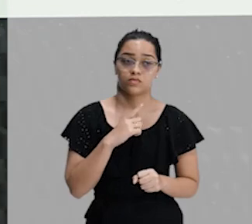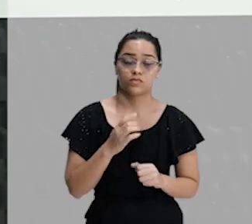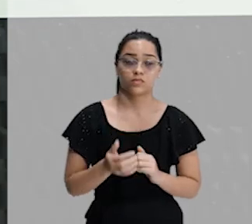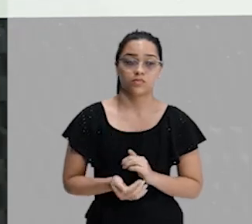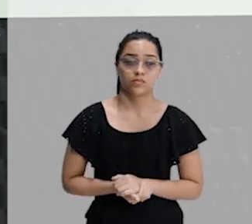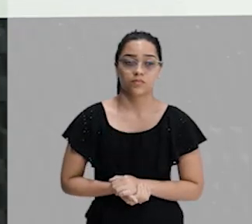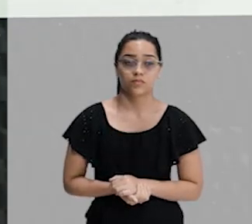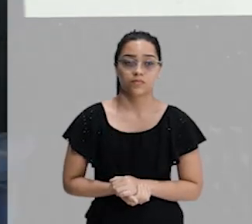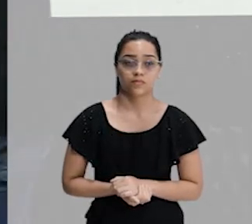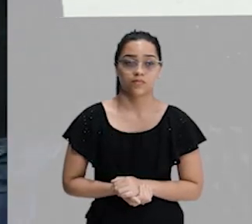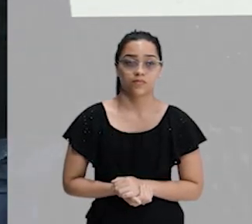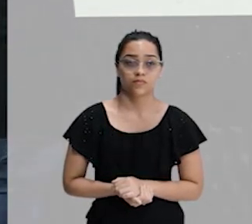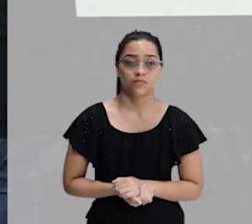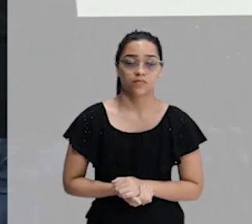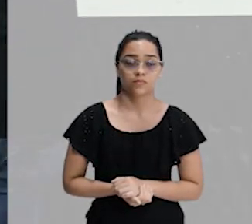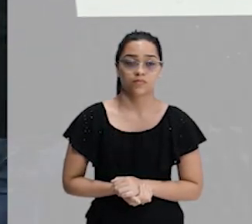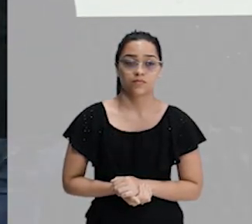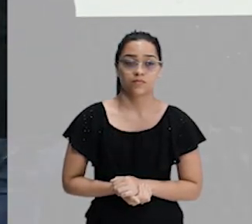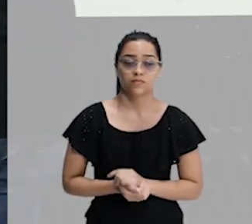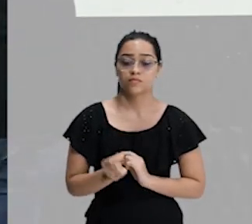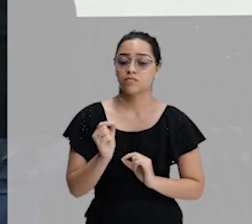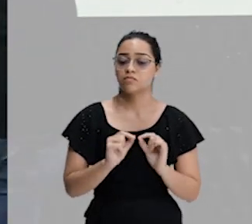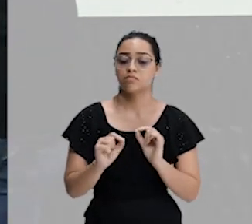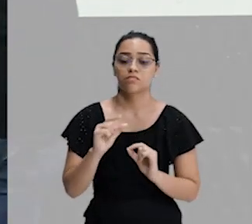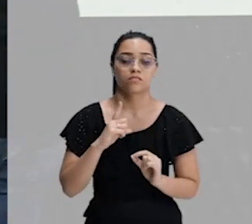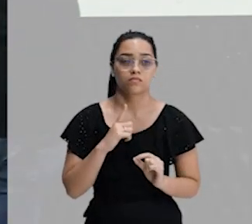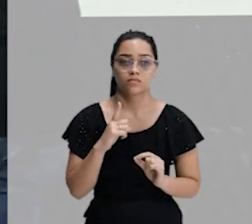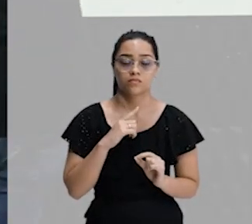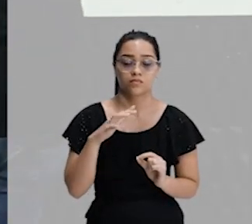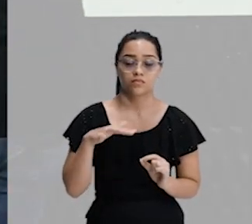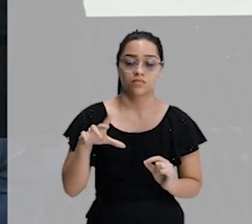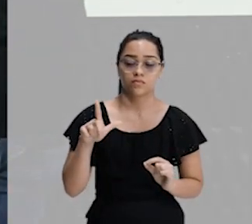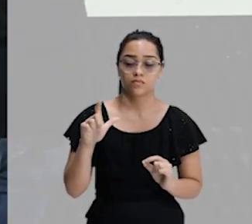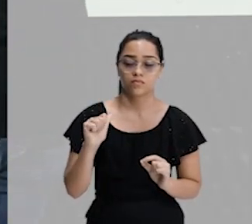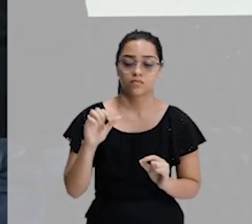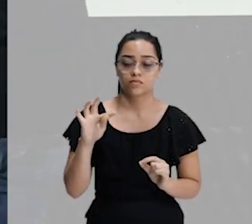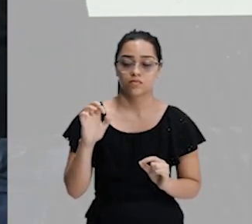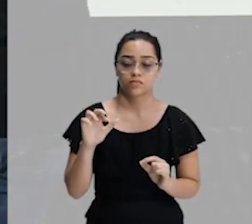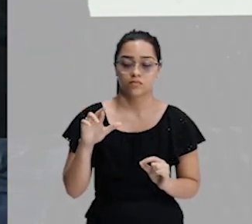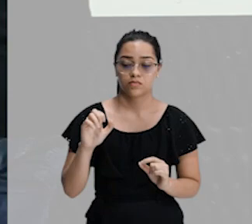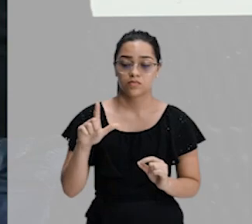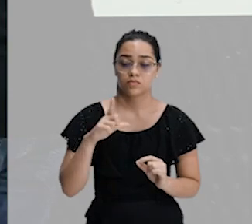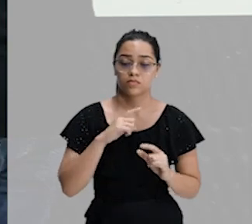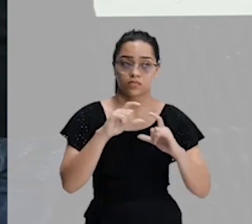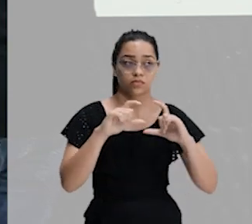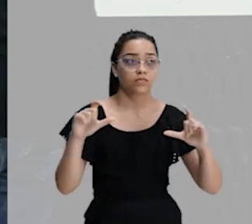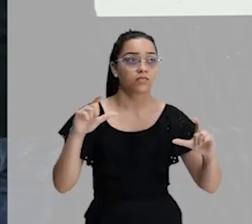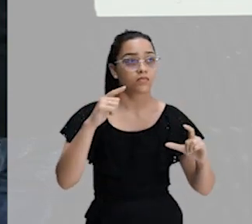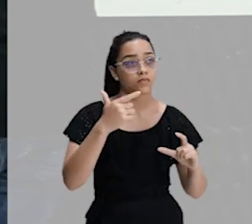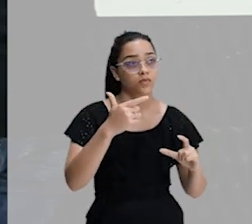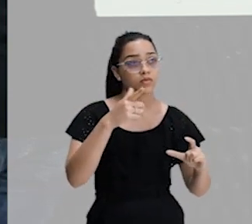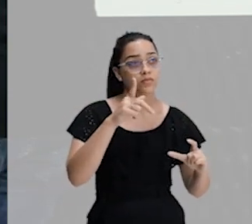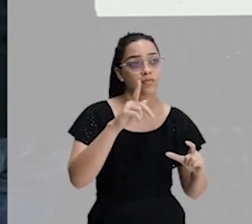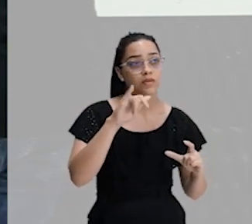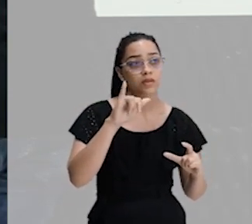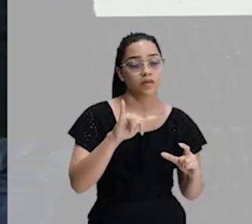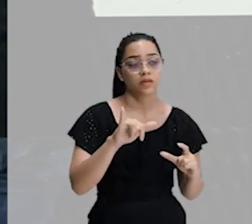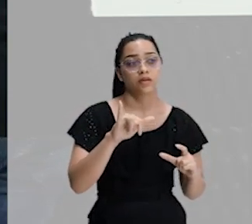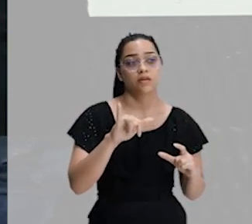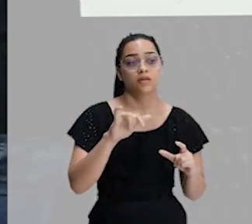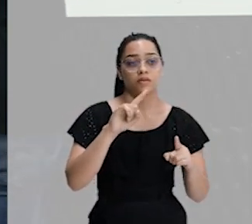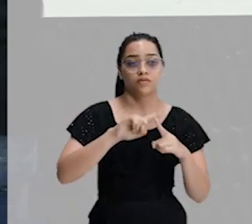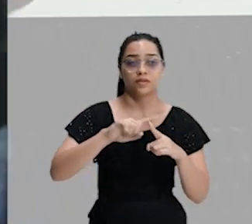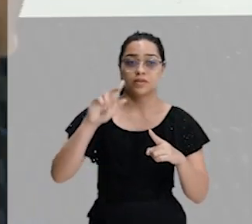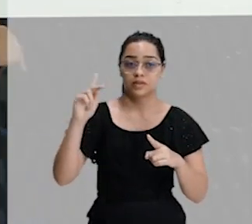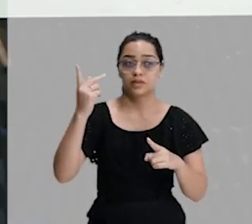só, pessoal. O que acontece? A área lateral, está bem ali a fórmula, é 2πr